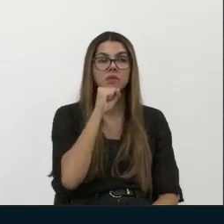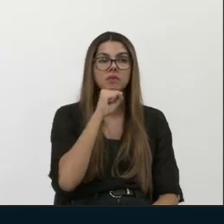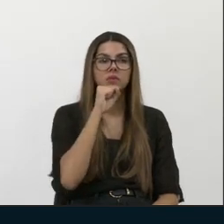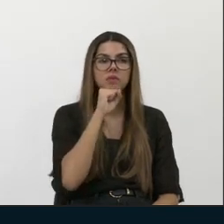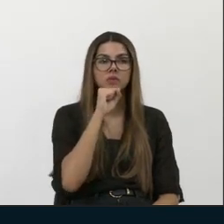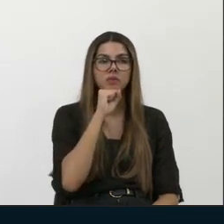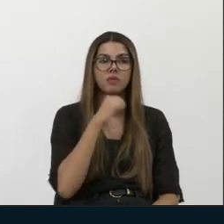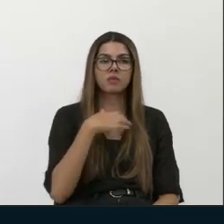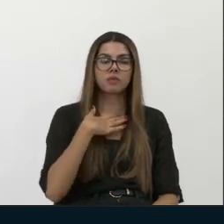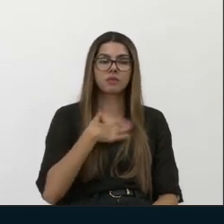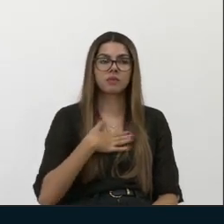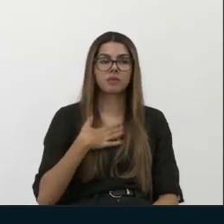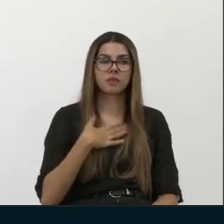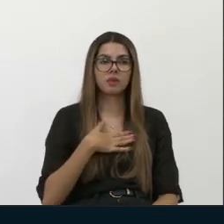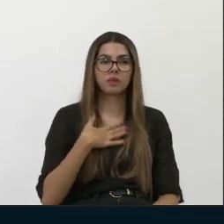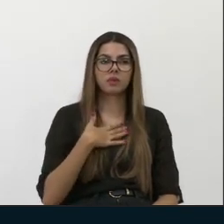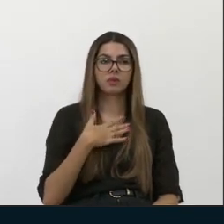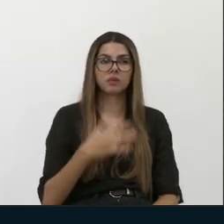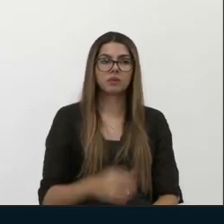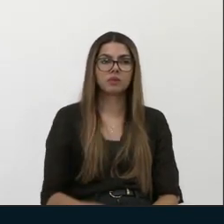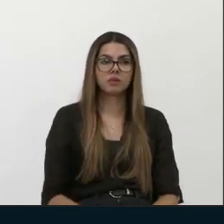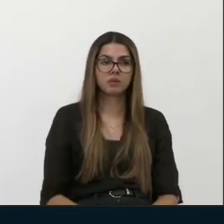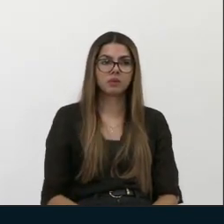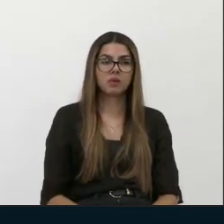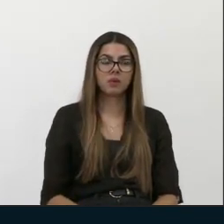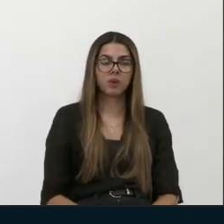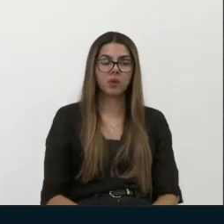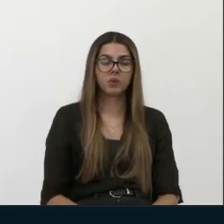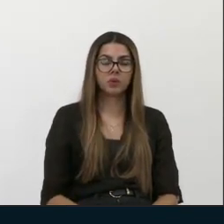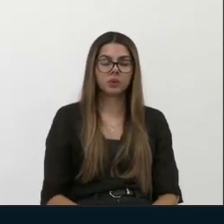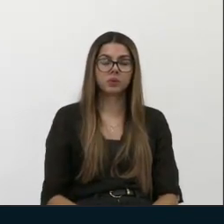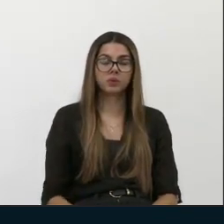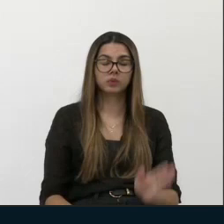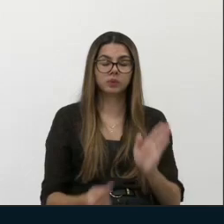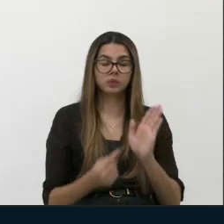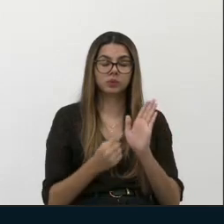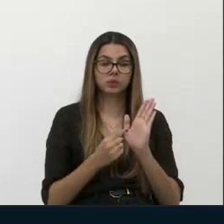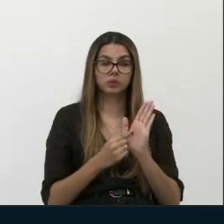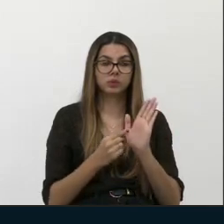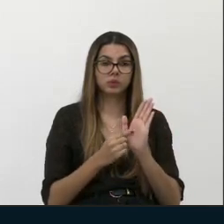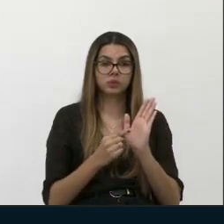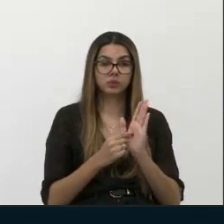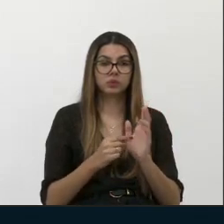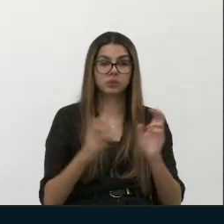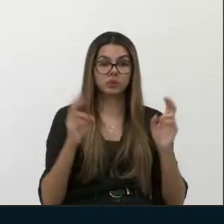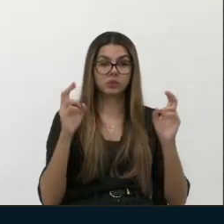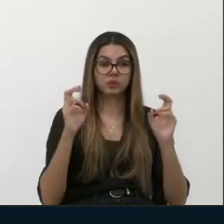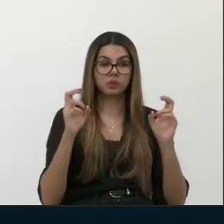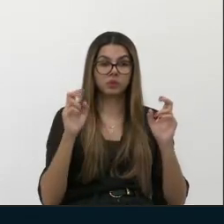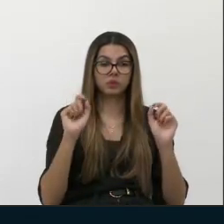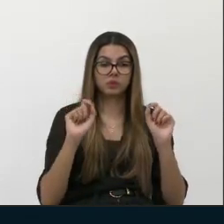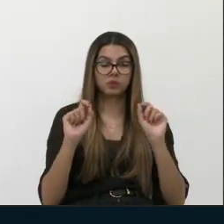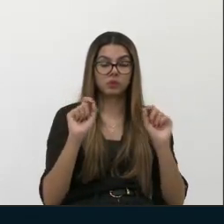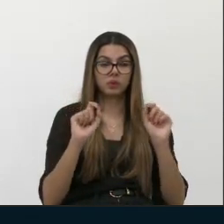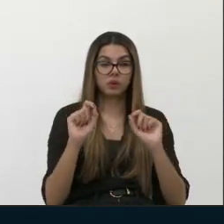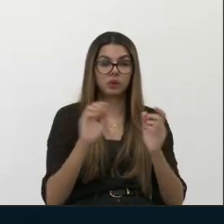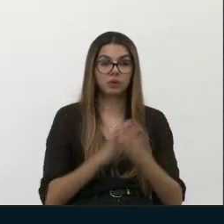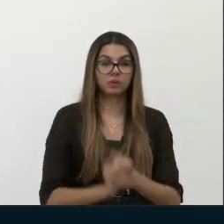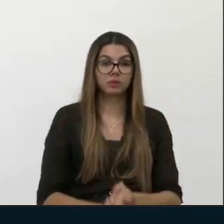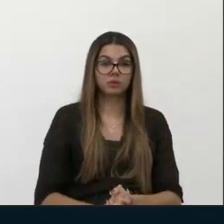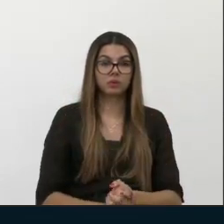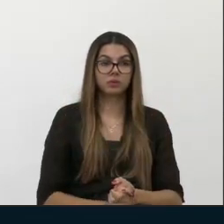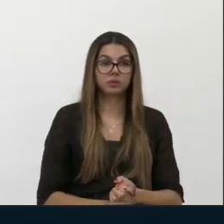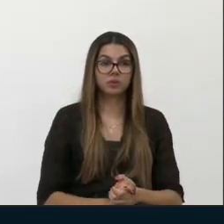que eu gostaria de colocar aqui é que a administração...